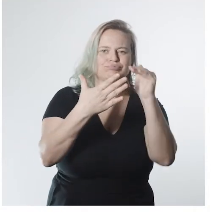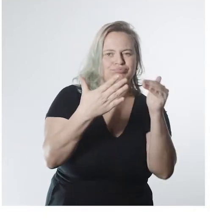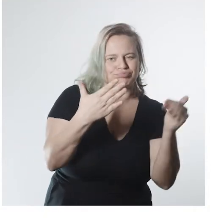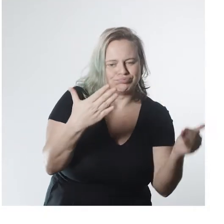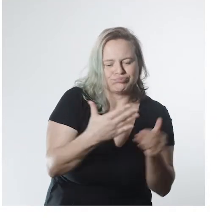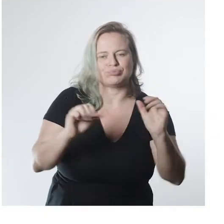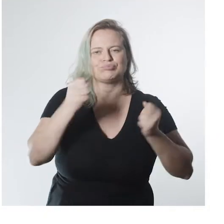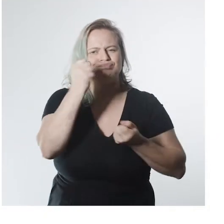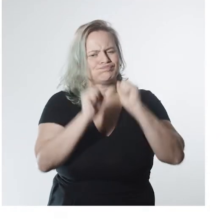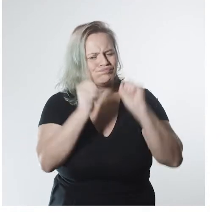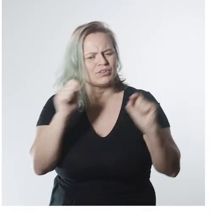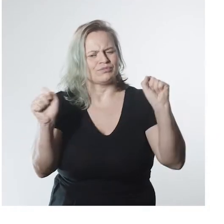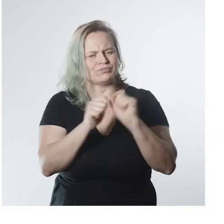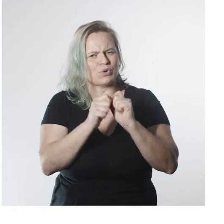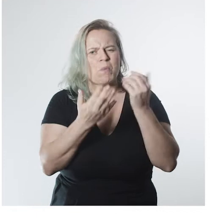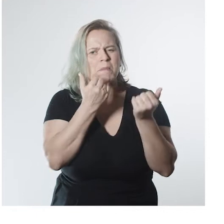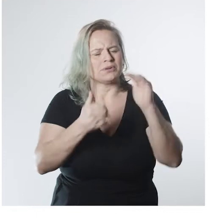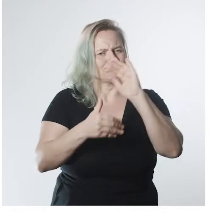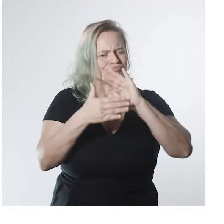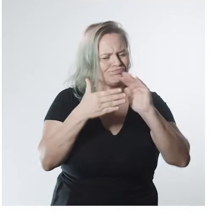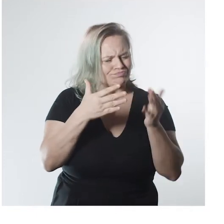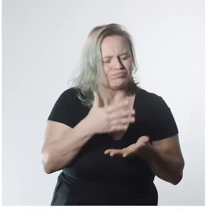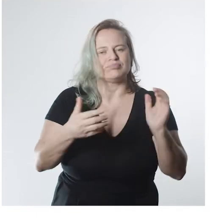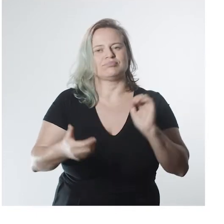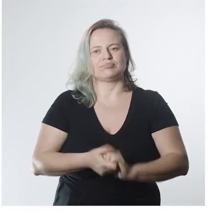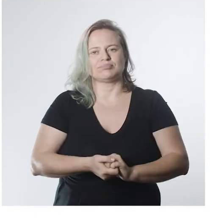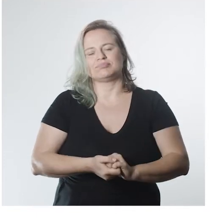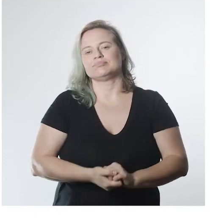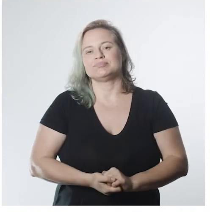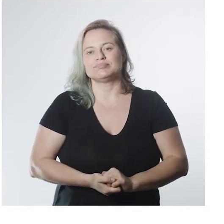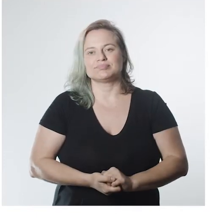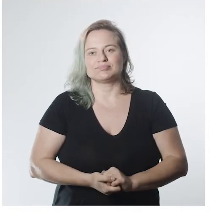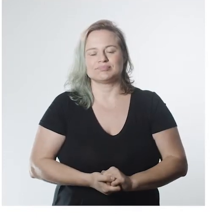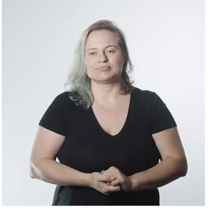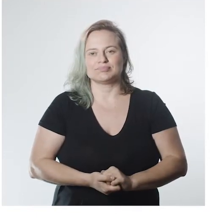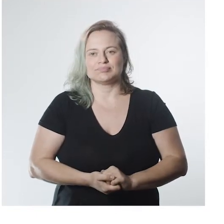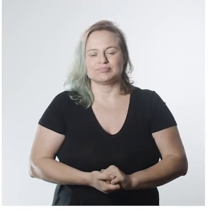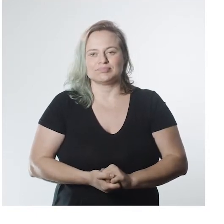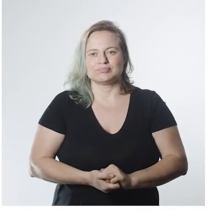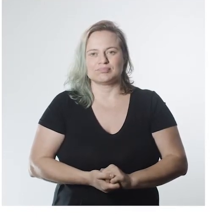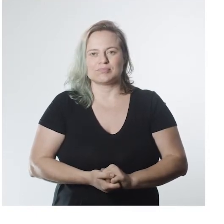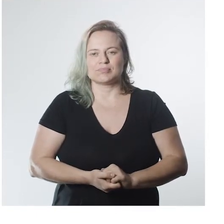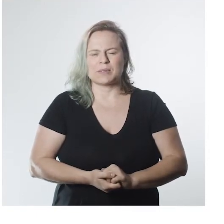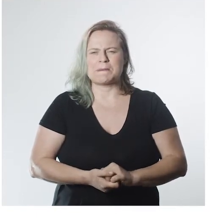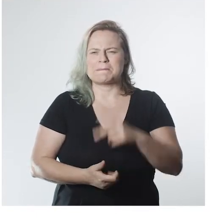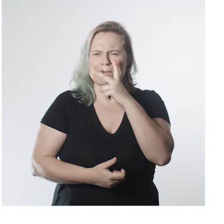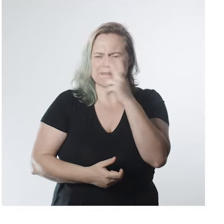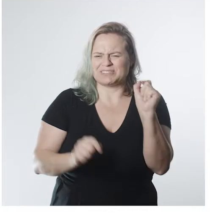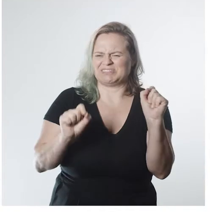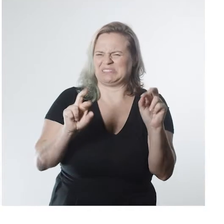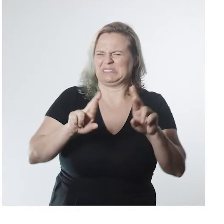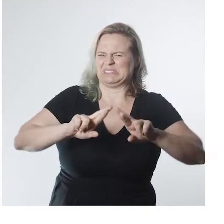espessantes, livres de altos teores de sódio e outras substâncias presentes nas fórmulas industrializadas. Parece dar um trabalhão